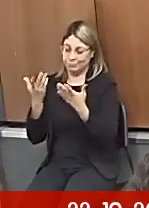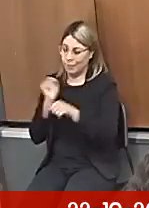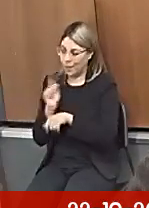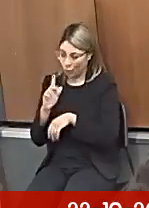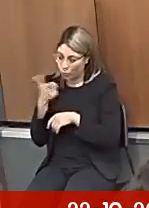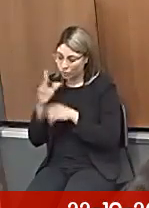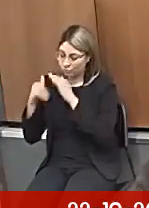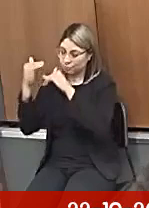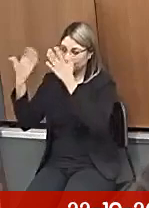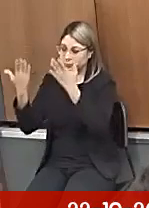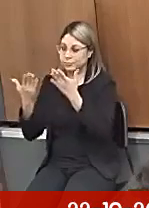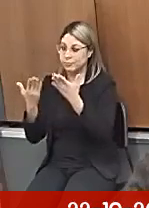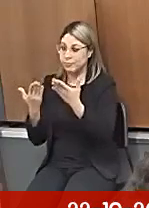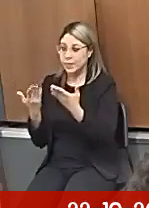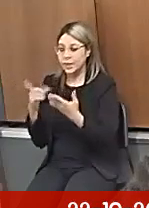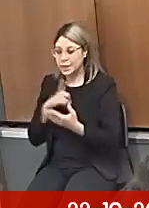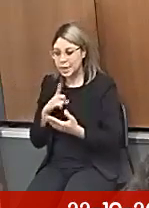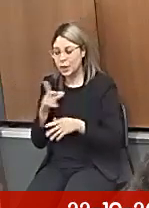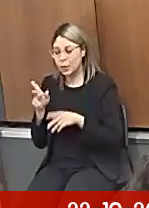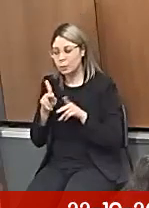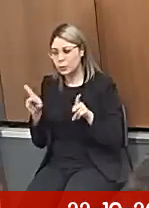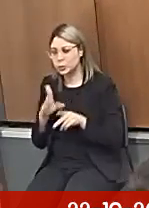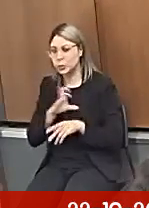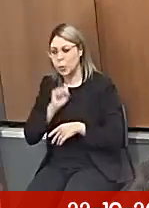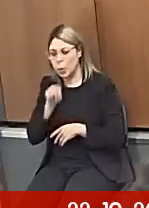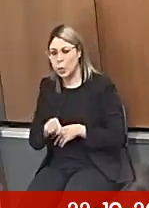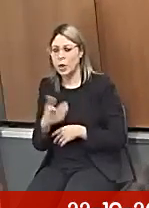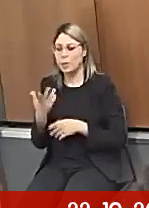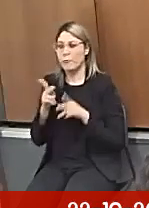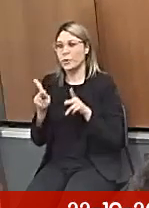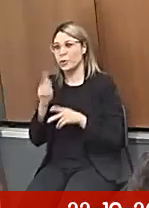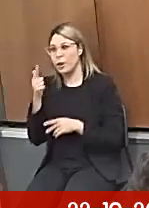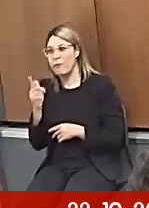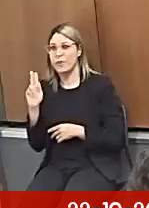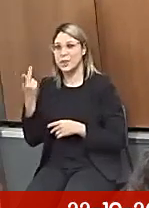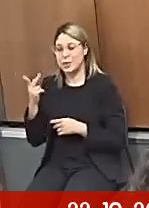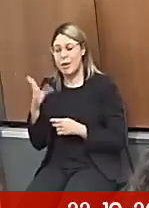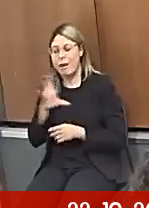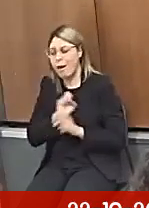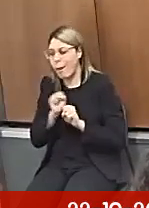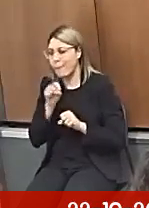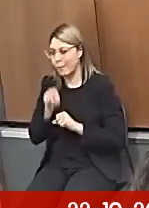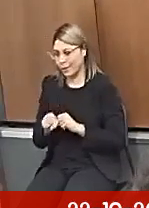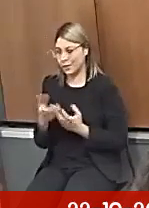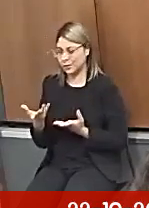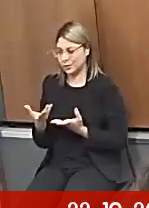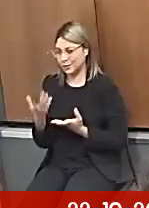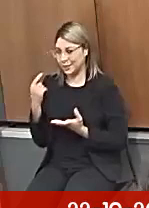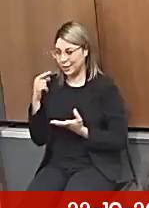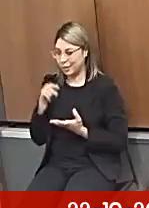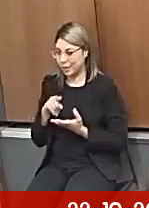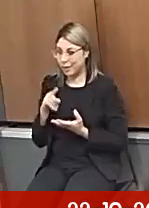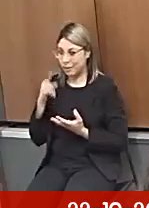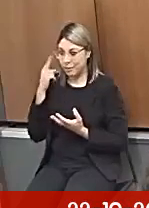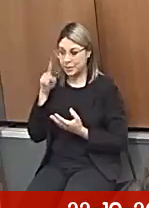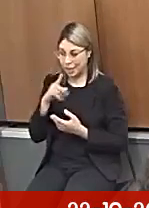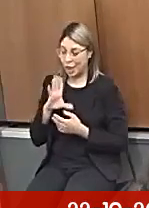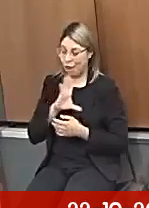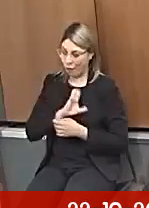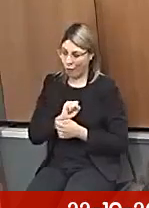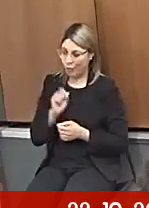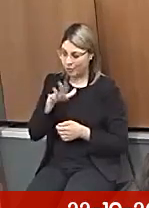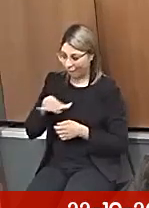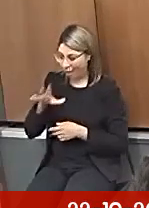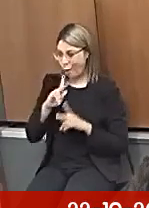professora de histórias é alucinada com ele. Ele ama geografia, a professora de geografia é doida com ele. Para chegar numa matemática... Você sabe que ele vai curtir umas humanas, que ele vai para